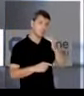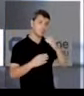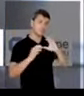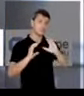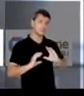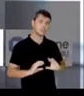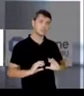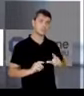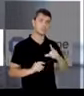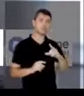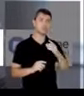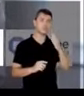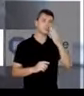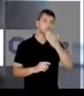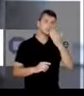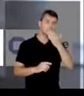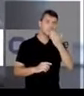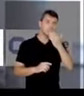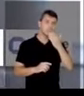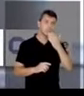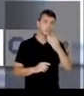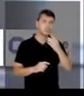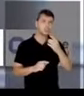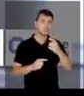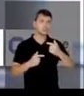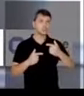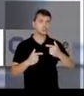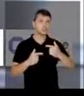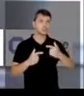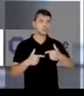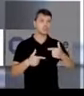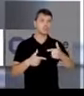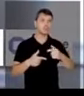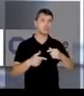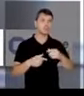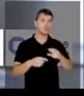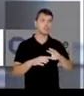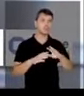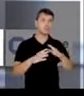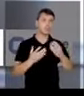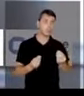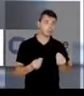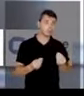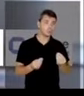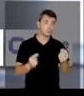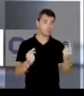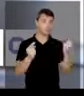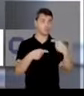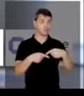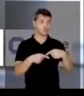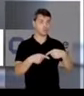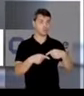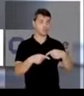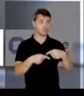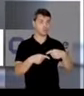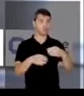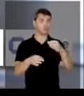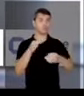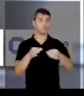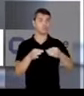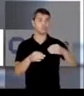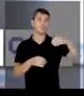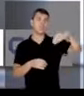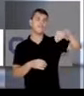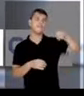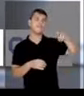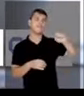povo brasileiro. Eu fico imaginando o que esse cidadão pode mentir durante uma campanha. Se você olha na cara do Moro, o Moro não tem coragem de